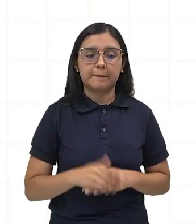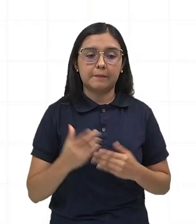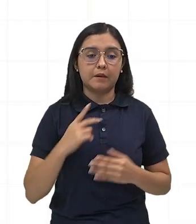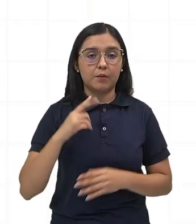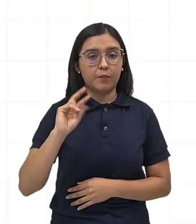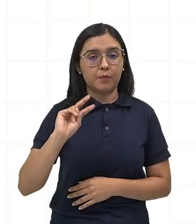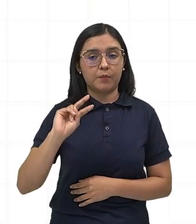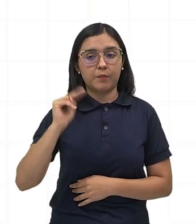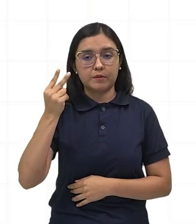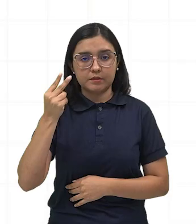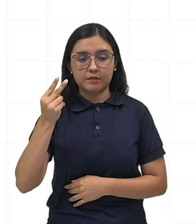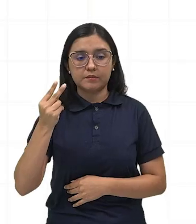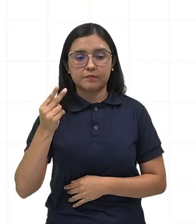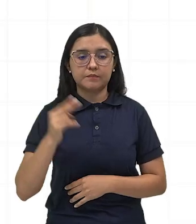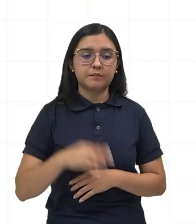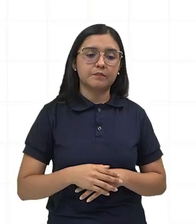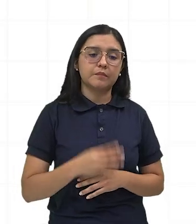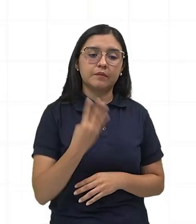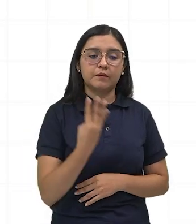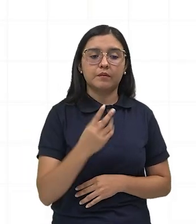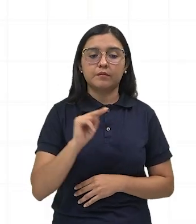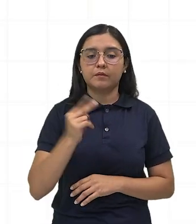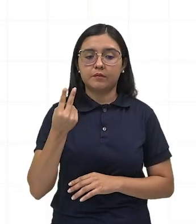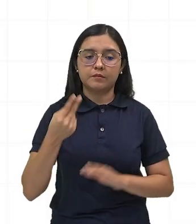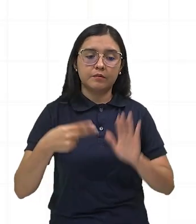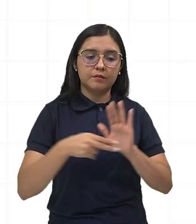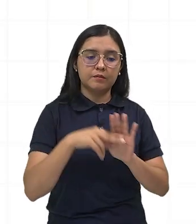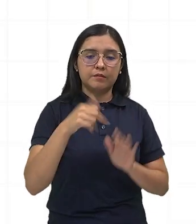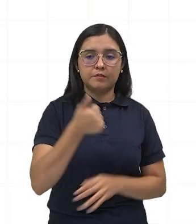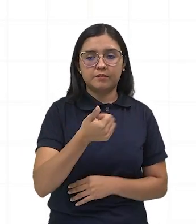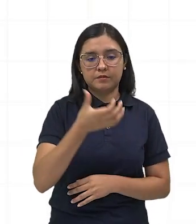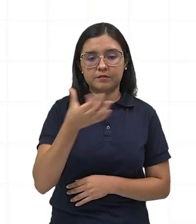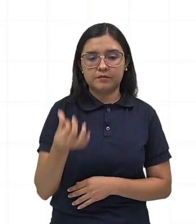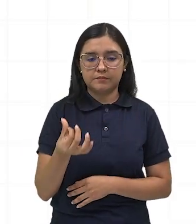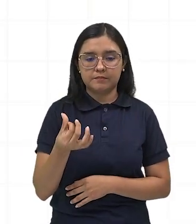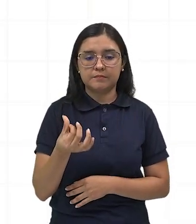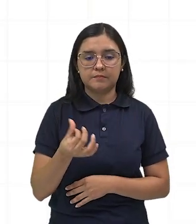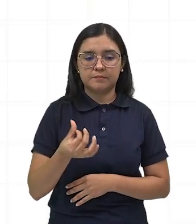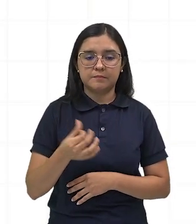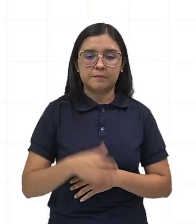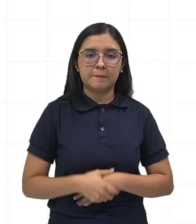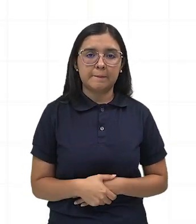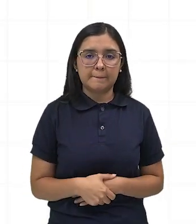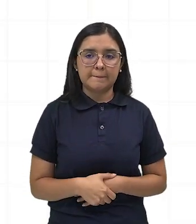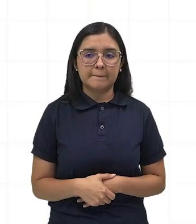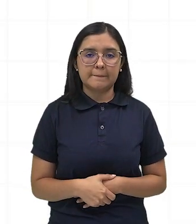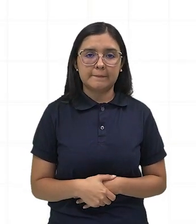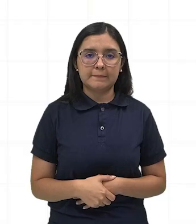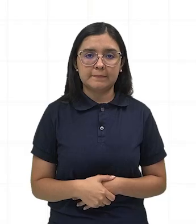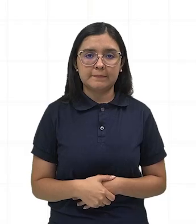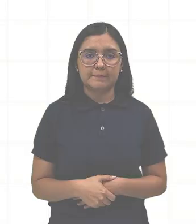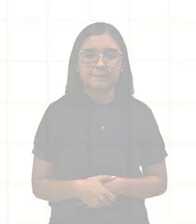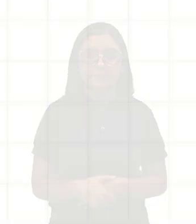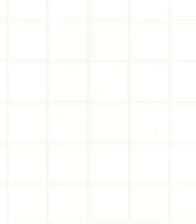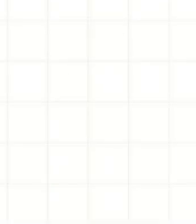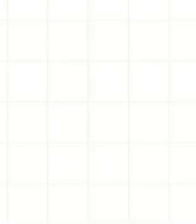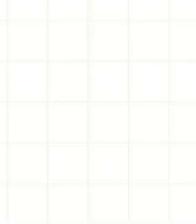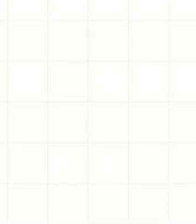centímetros ao quadrado. Ó. 4 ao quadrado vai me dar 16, cm vezes cm,